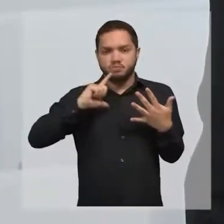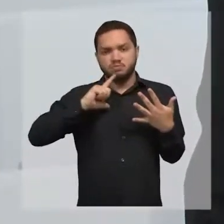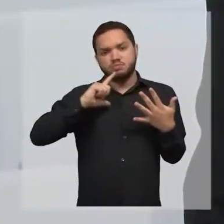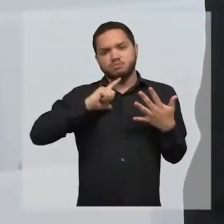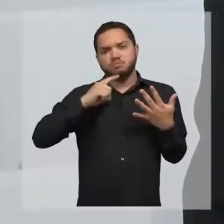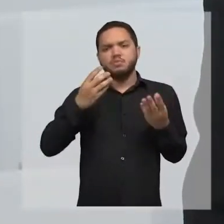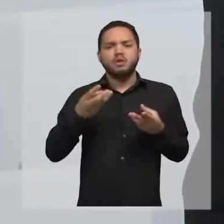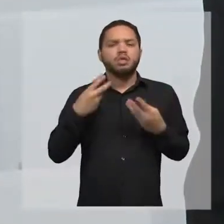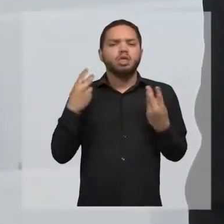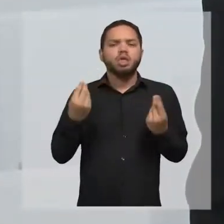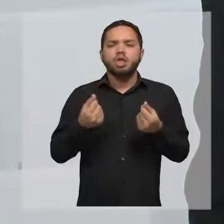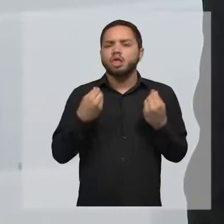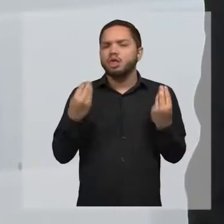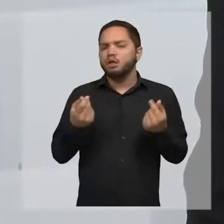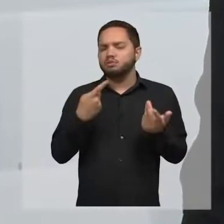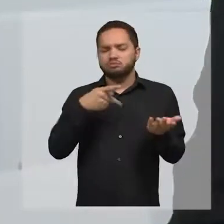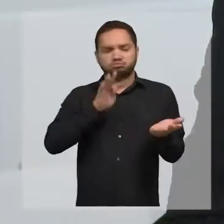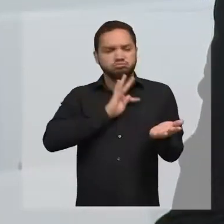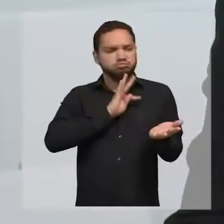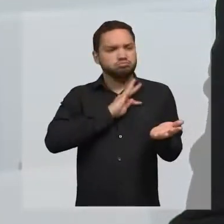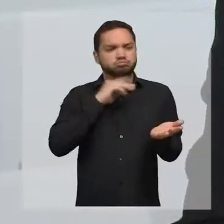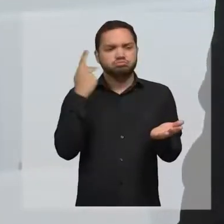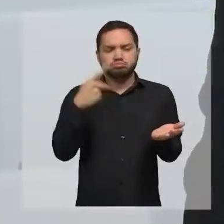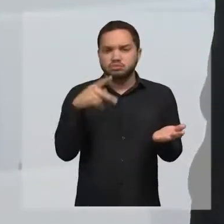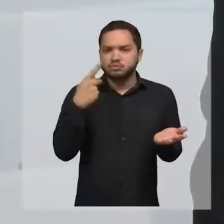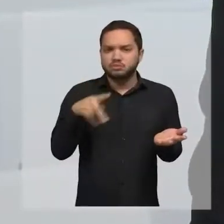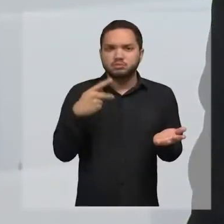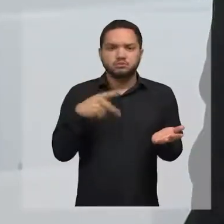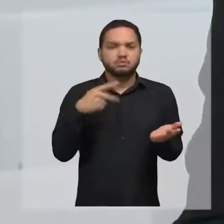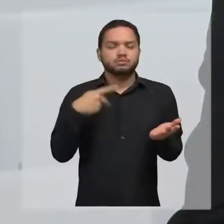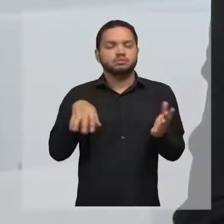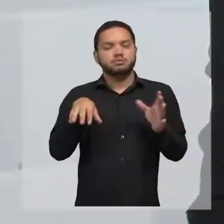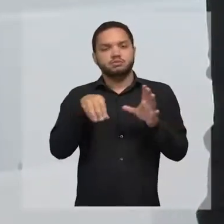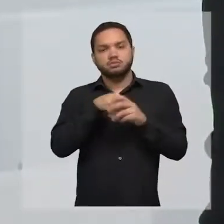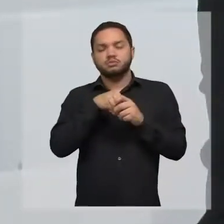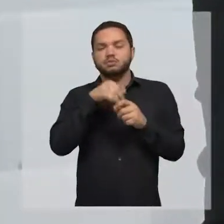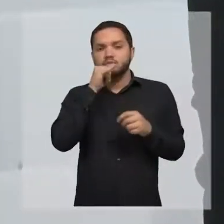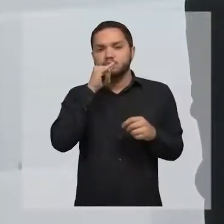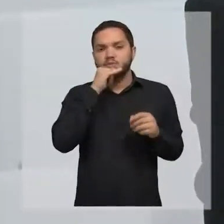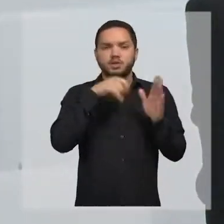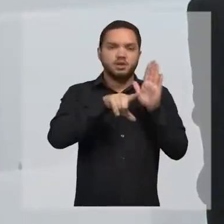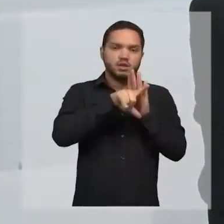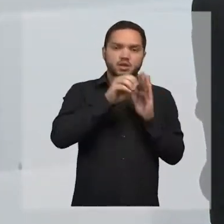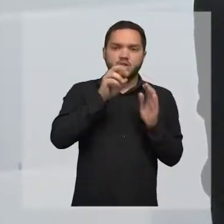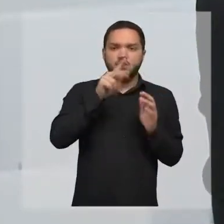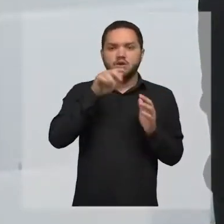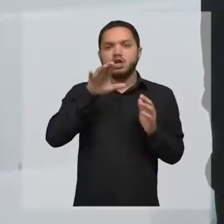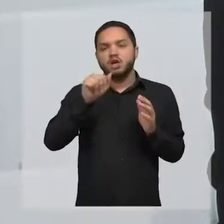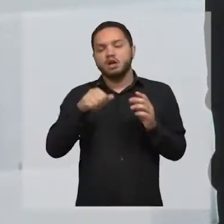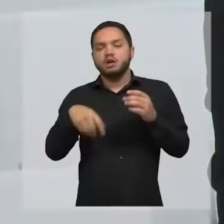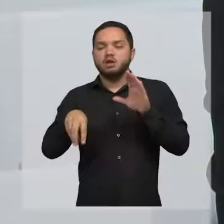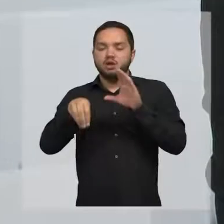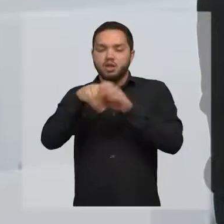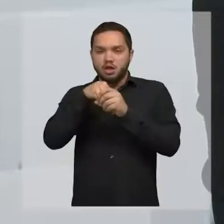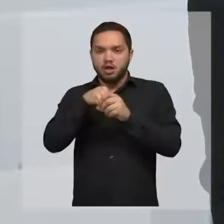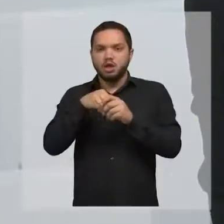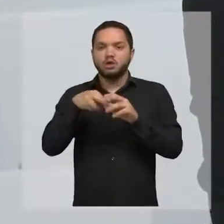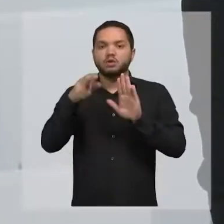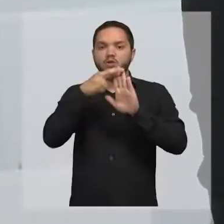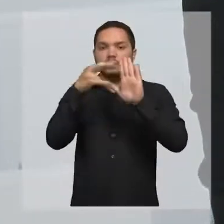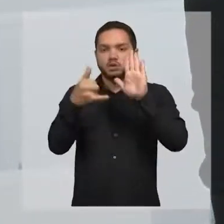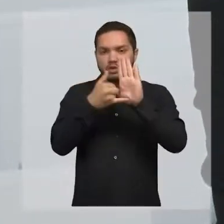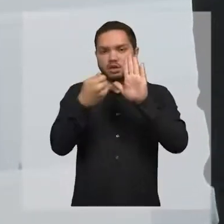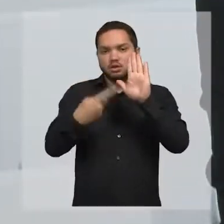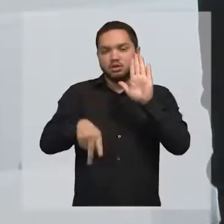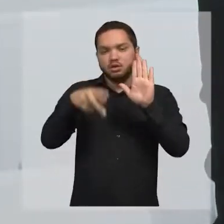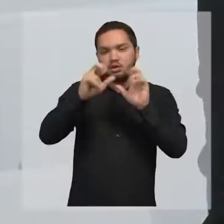têm os seus aspectos técnicos, né, têm os seus aspectos delineados dentro, por exemplo, da lei orgânica, dentro do regimento interno da